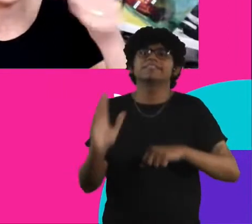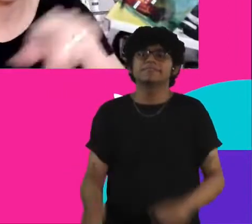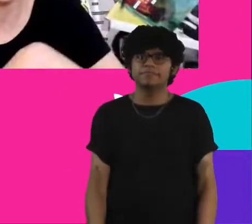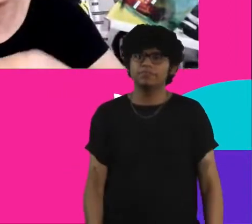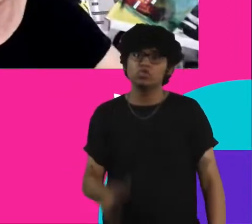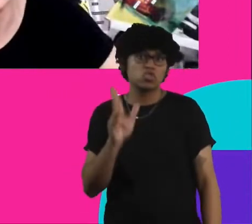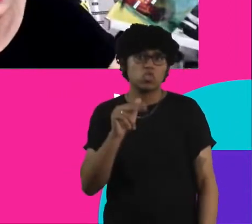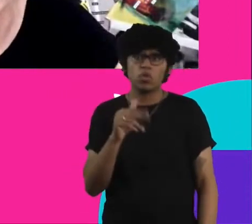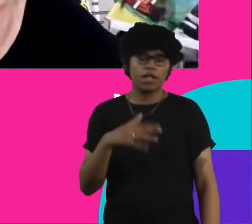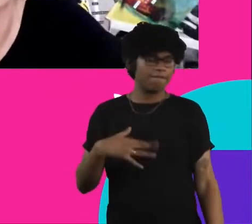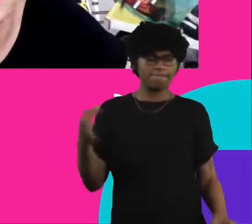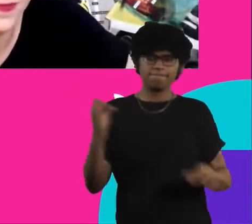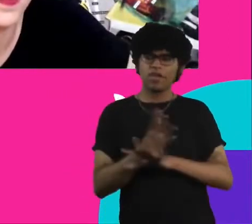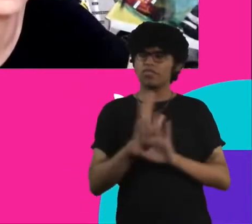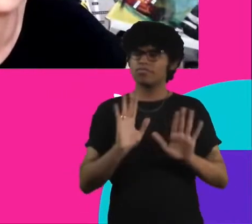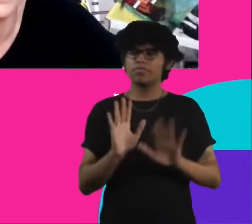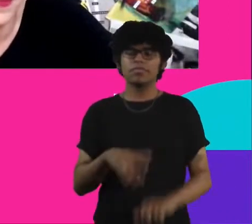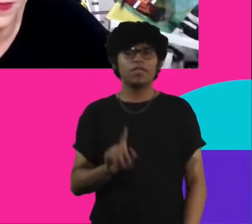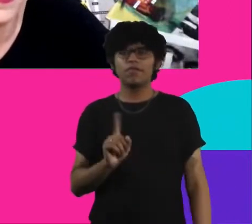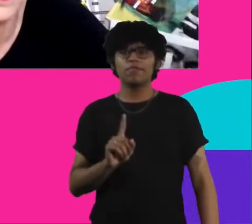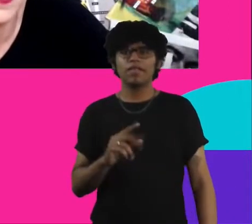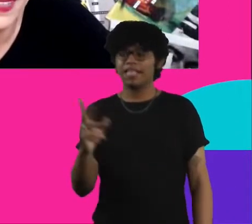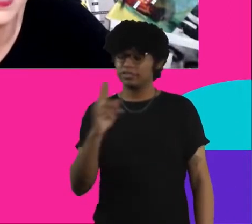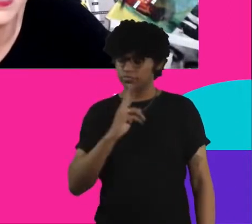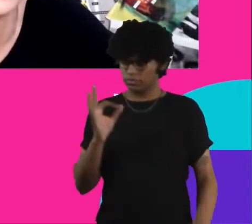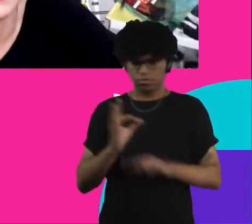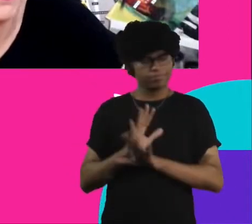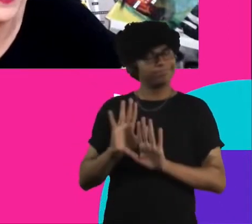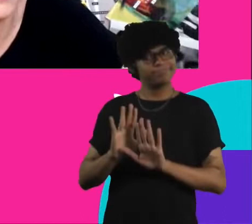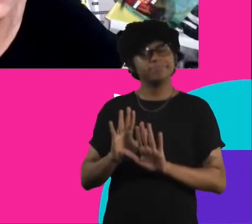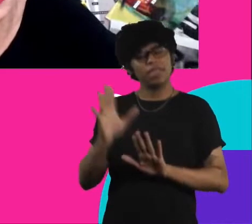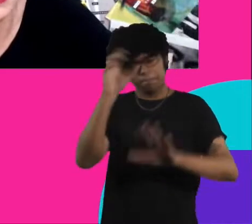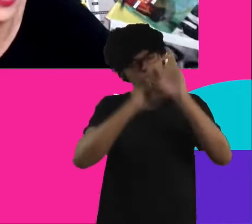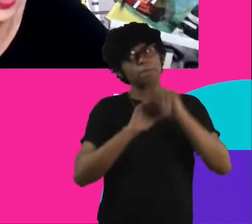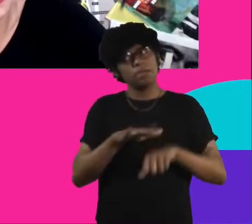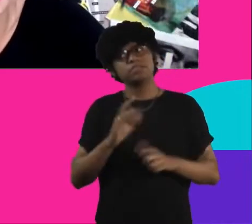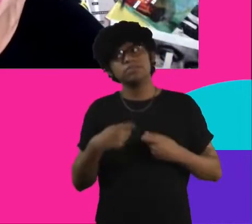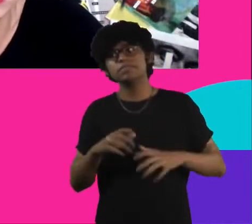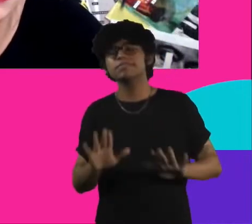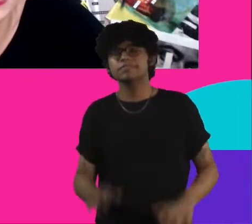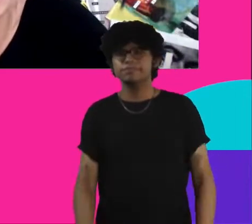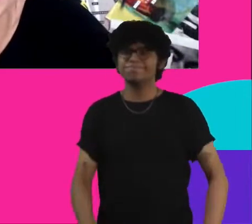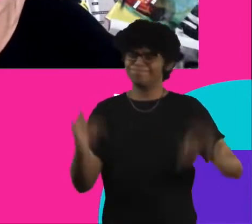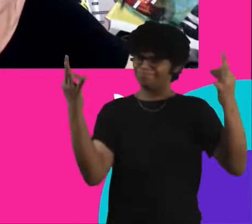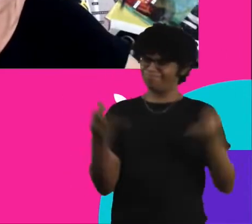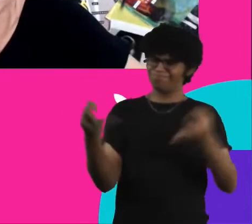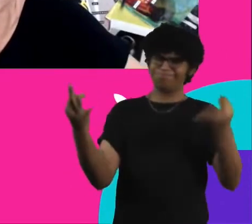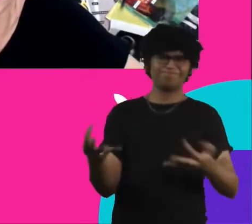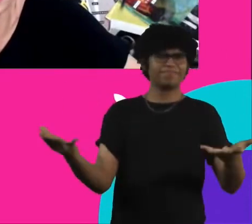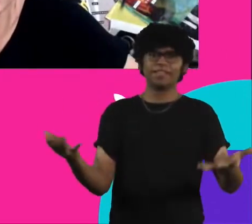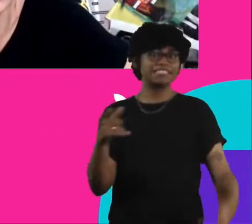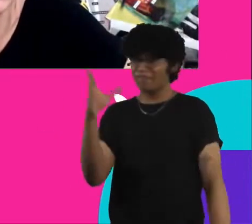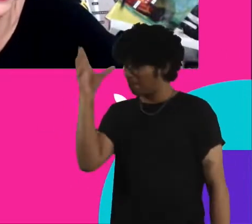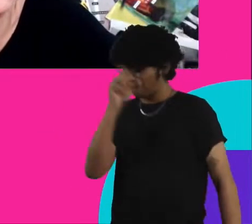estar Perfeito. satisfeito com a resposta pronta. Tá fazendo sentido isso para você? Perfeito. Total. Você vai amar o